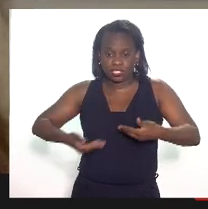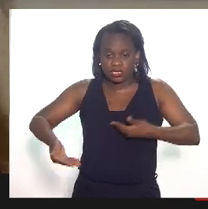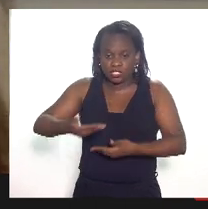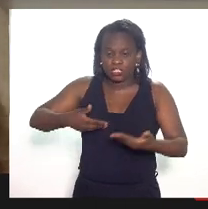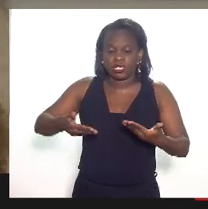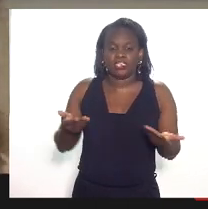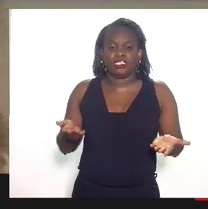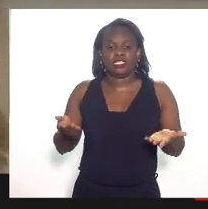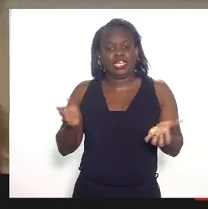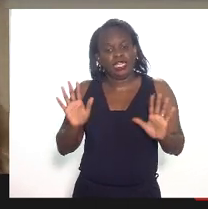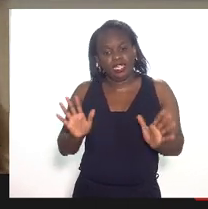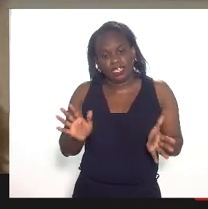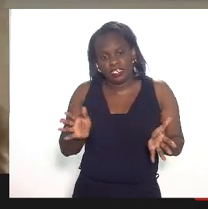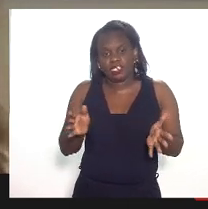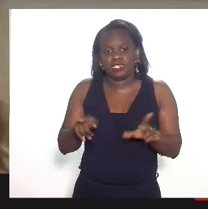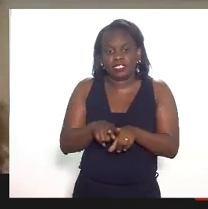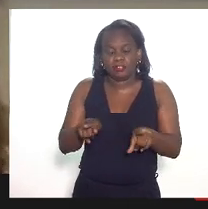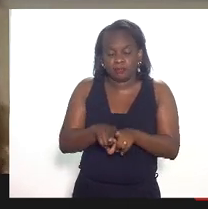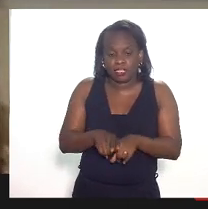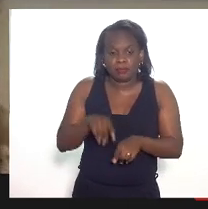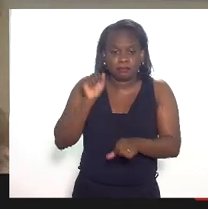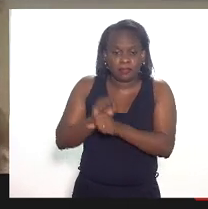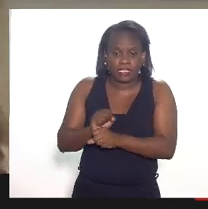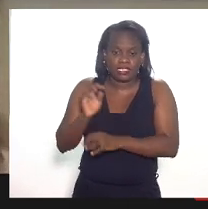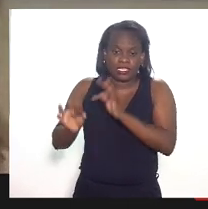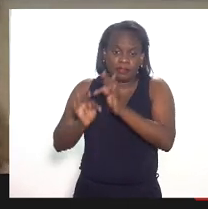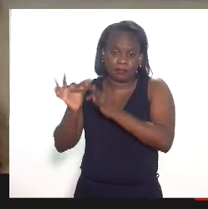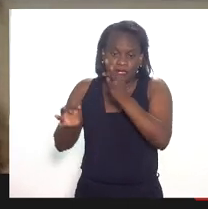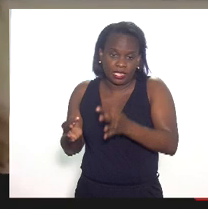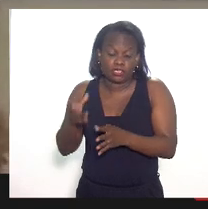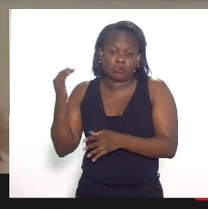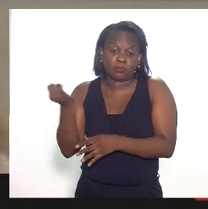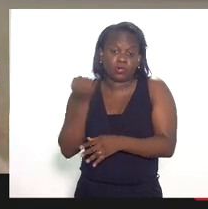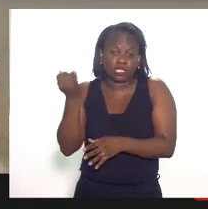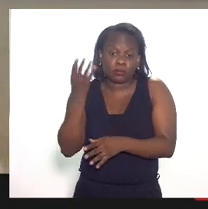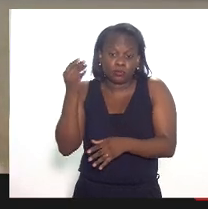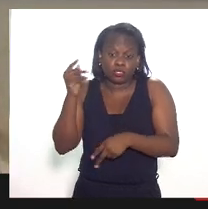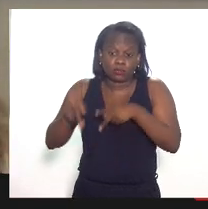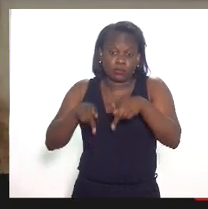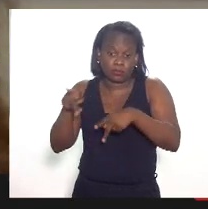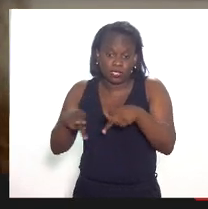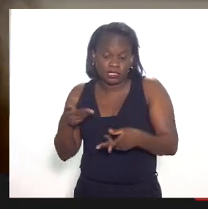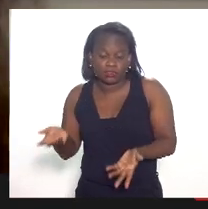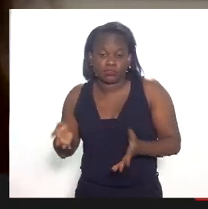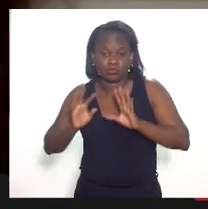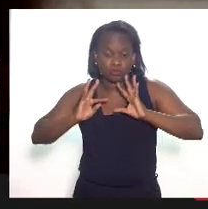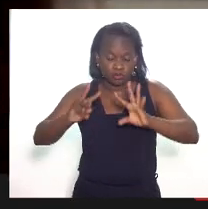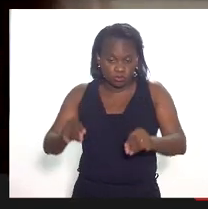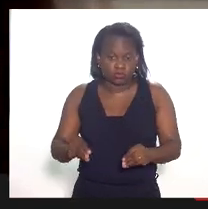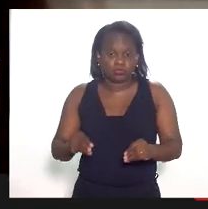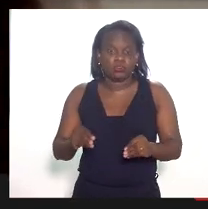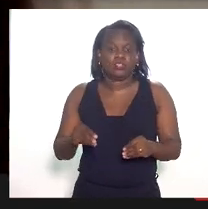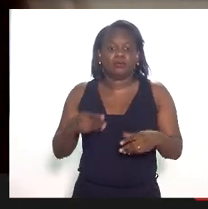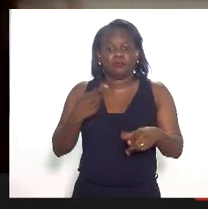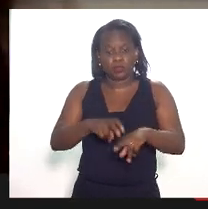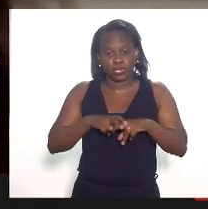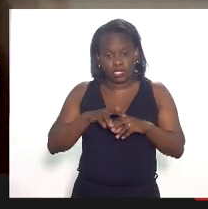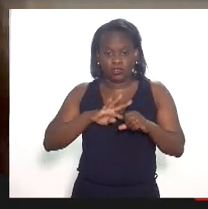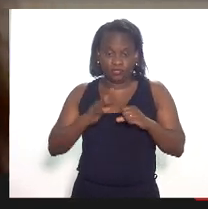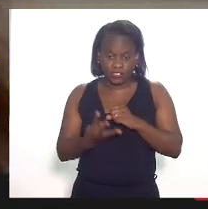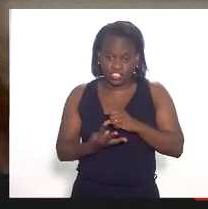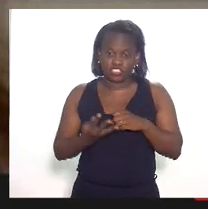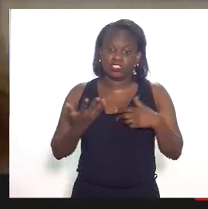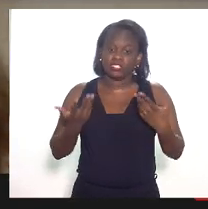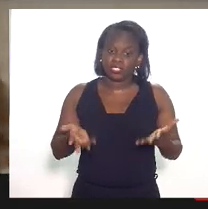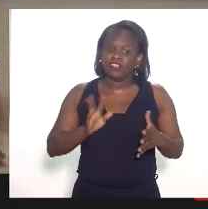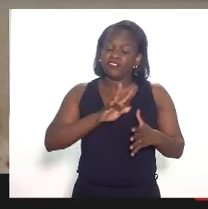se abstenha, suspenda esses tratamentos tão fundamental para a população, né? Por conta da Covid. Isso